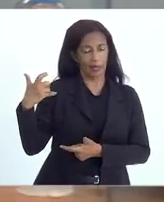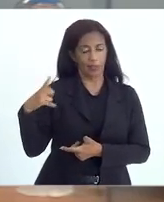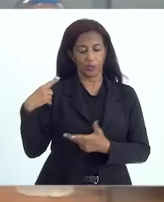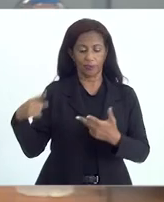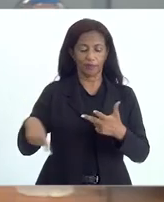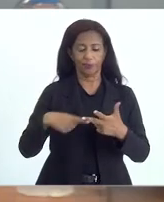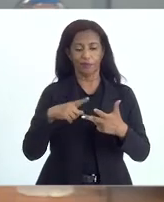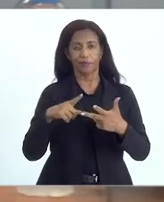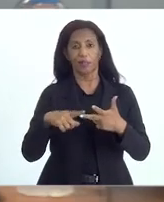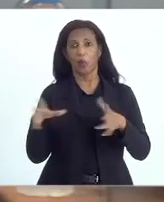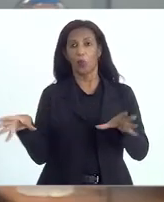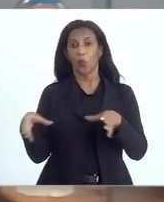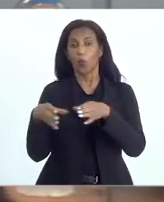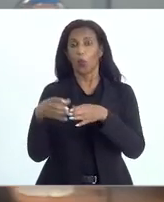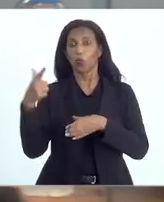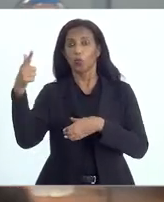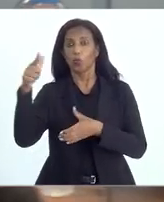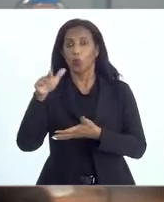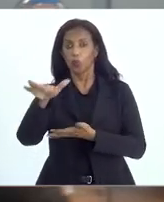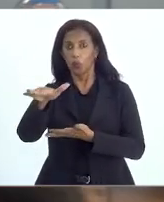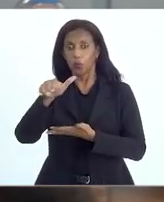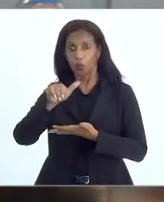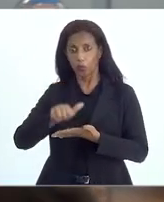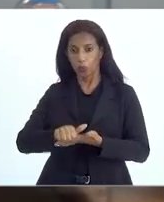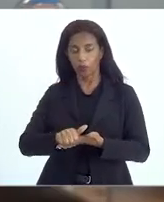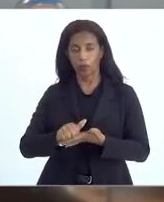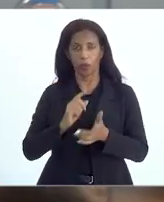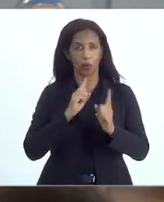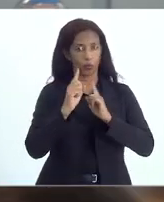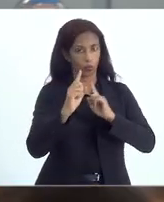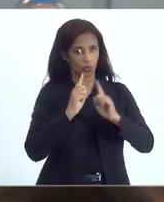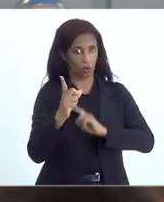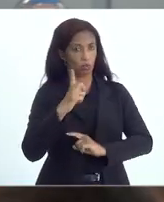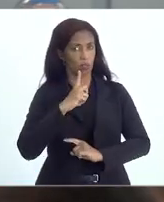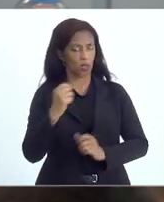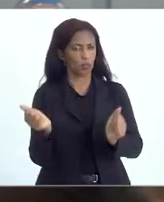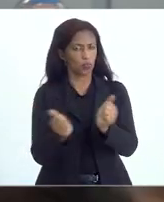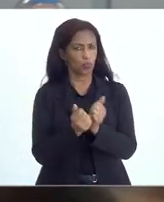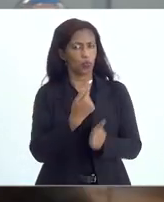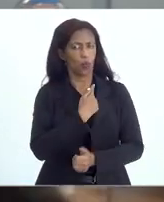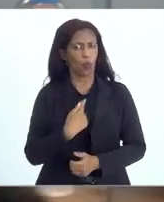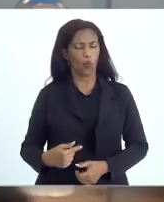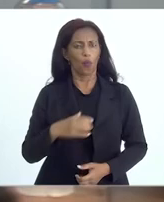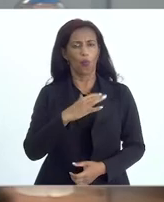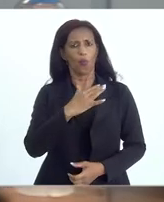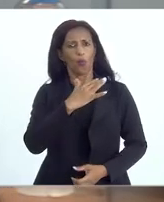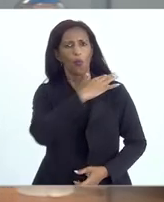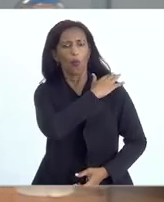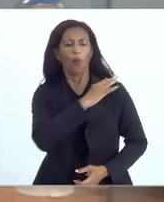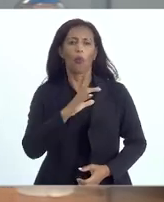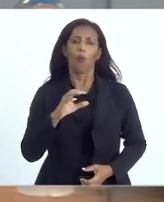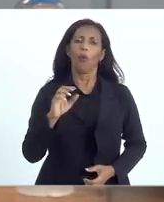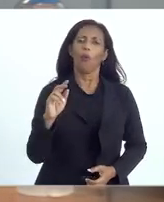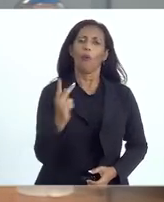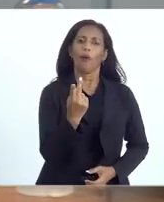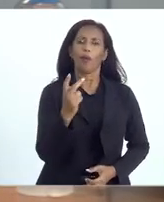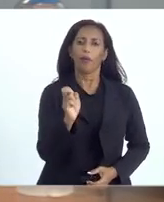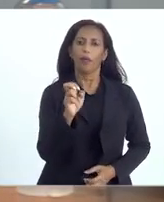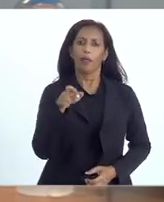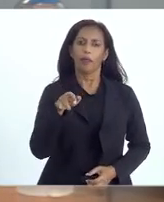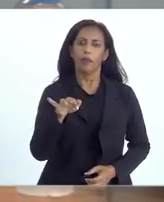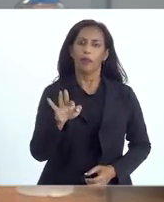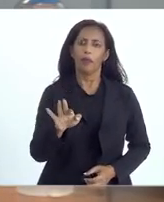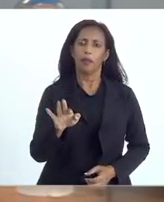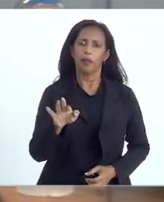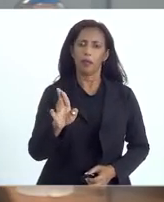um grupo a ser chamado então no diálogo que a gente sentido com o governador Coronel Henrique e parece que há uma